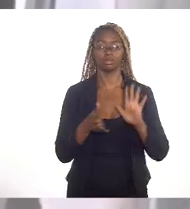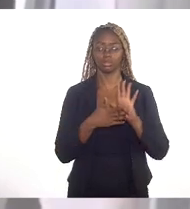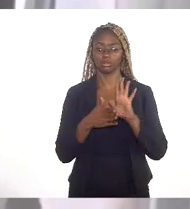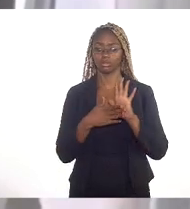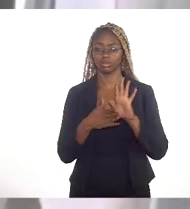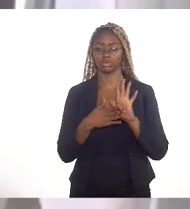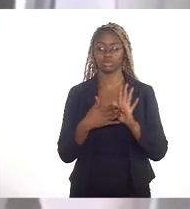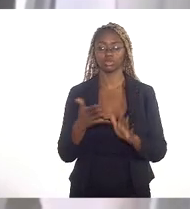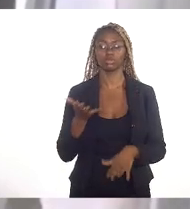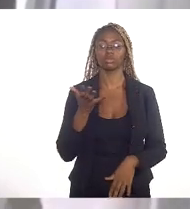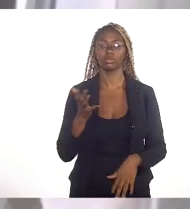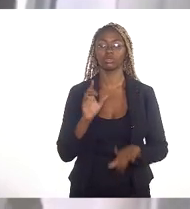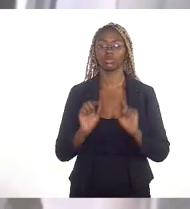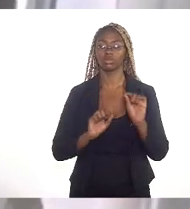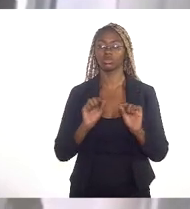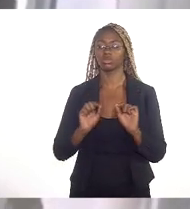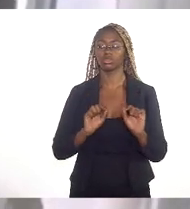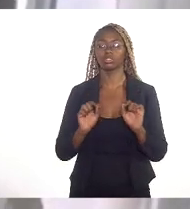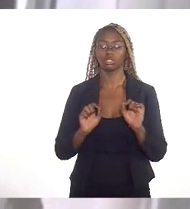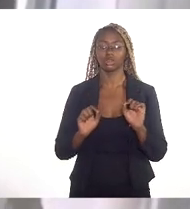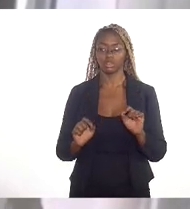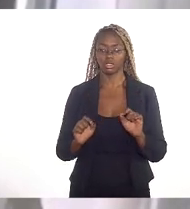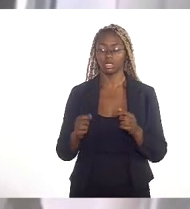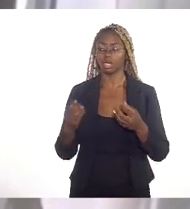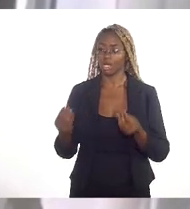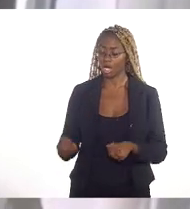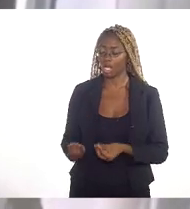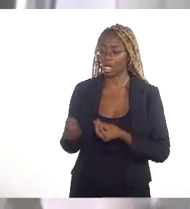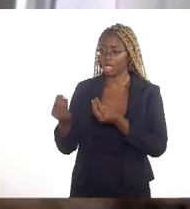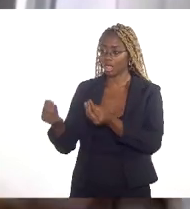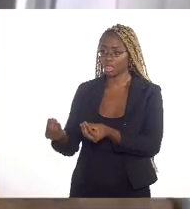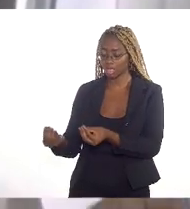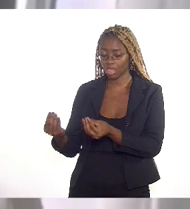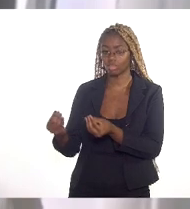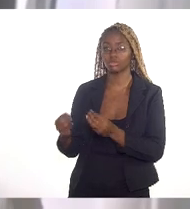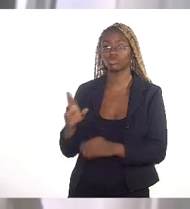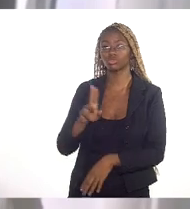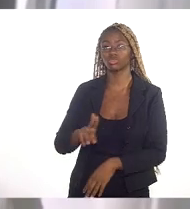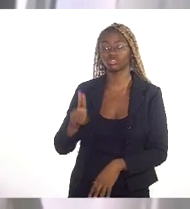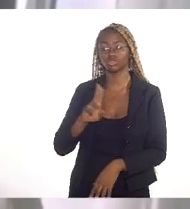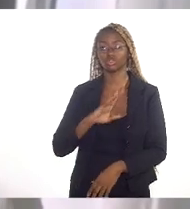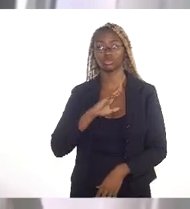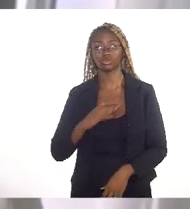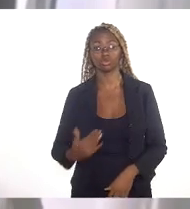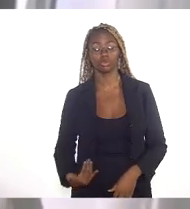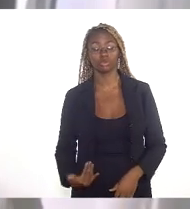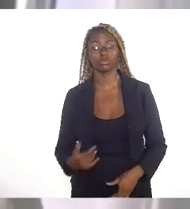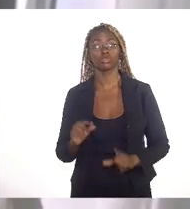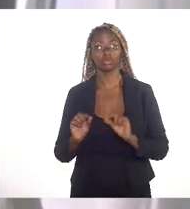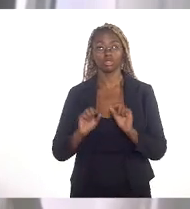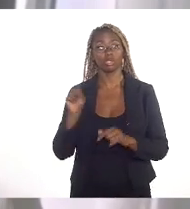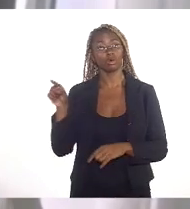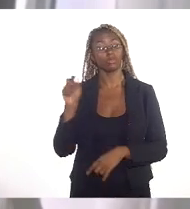pretendia conferir o título de utilidade pública a uma associação, a Abra Cannabis, que, de fato,